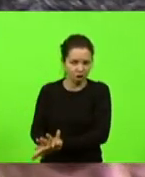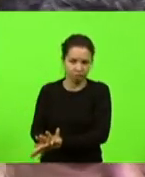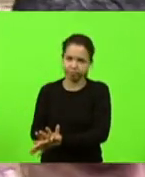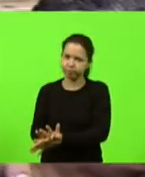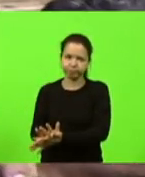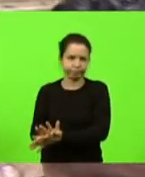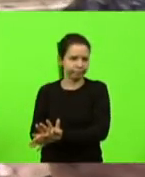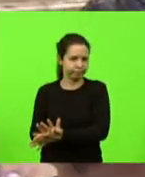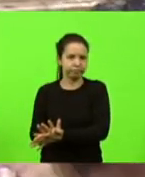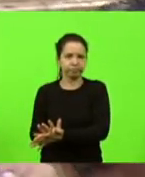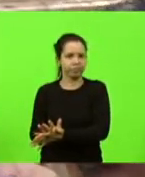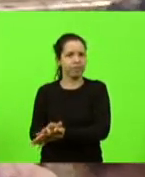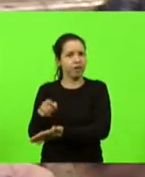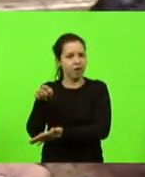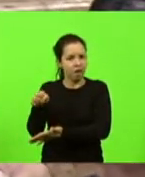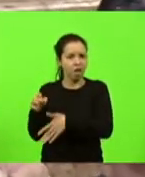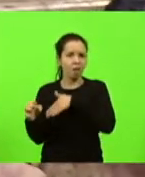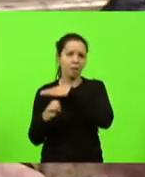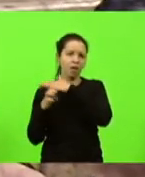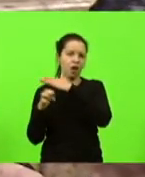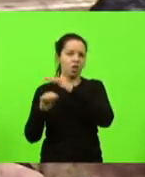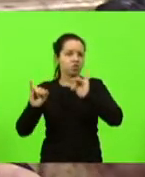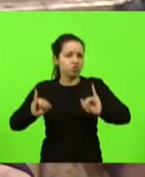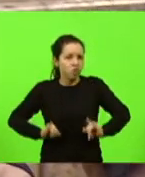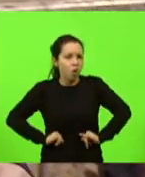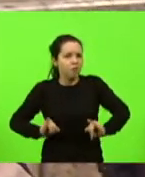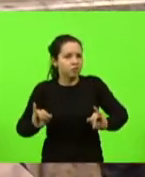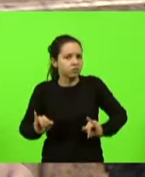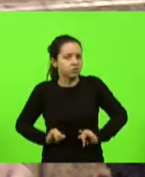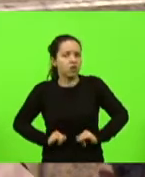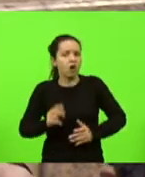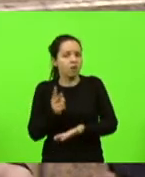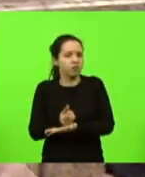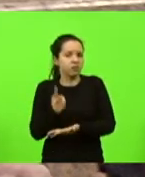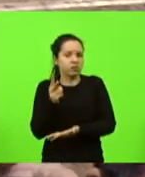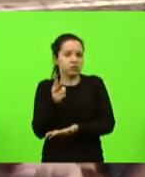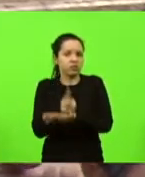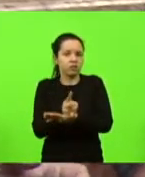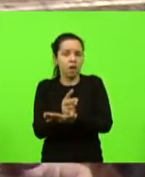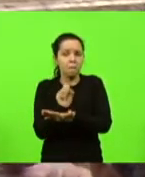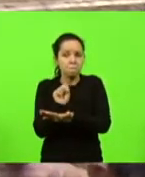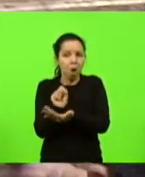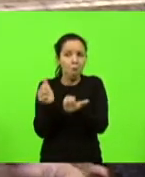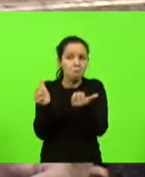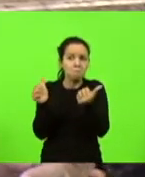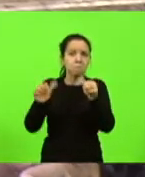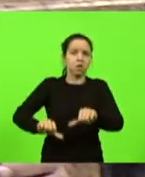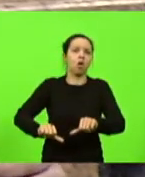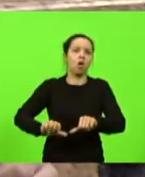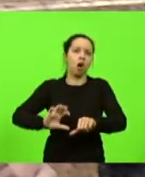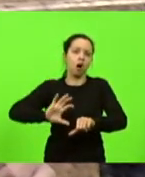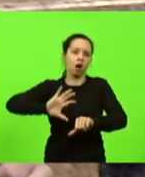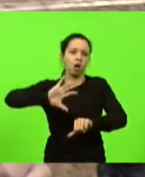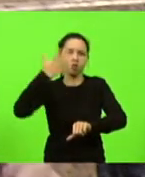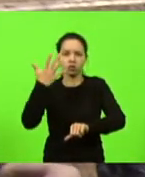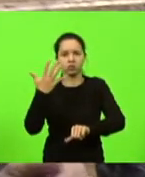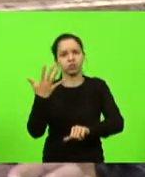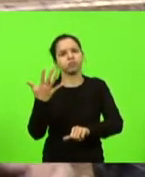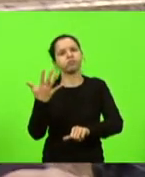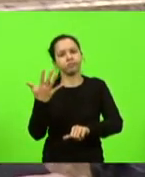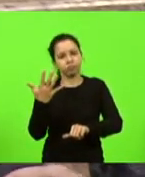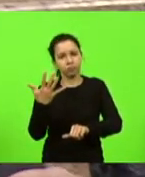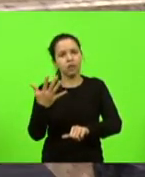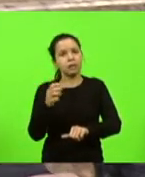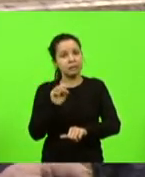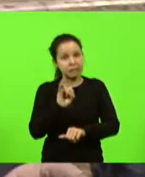essa espada pendurada em cima de sua cabeça, esperando que o pior aconteça a qualquer momento. E se nós temos essa possibilidade, como